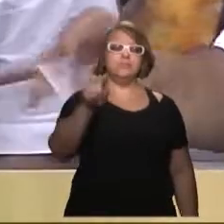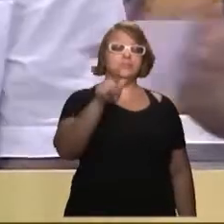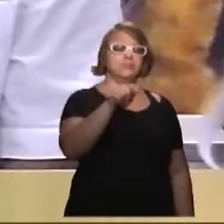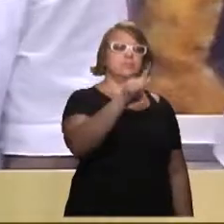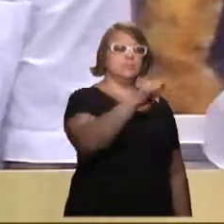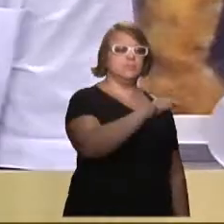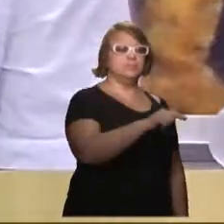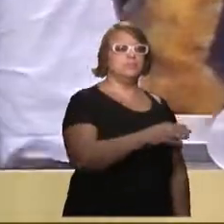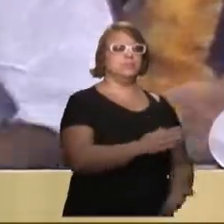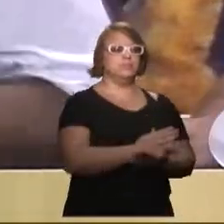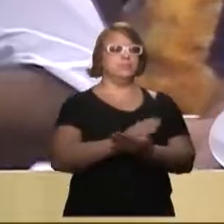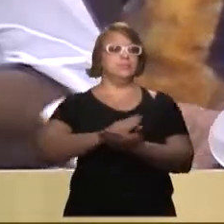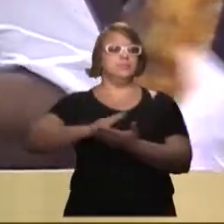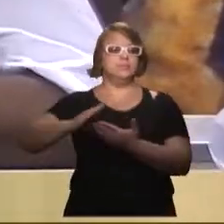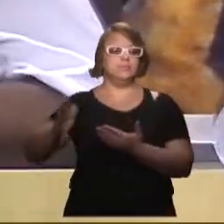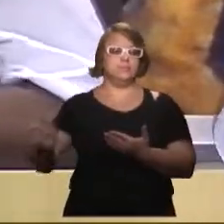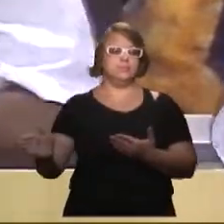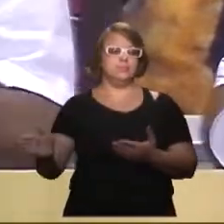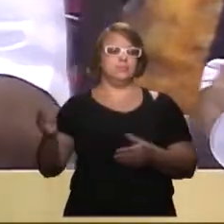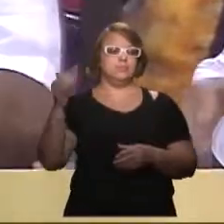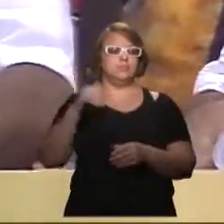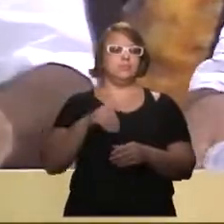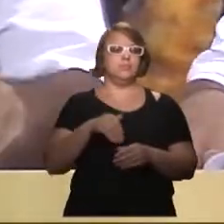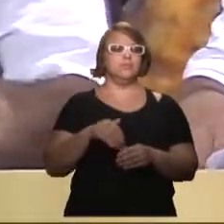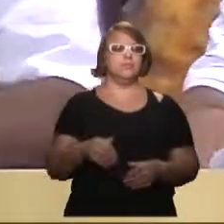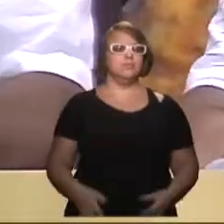Passamos, então, ao processo de votação.